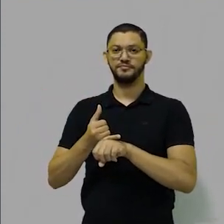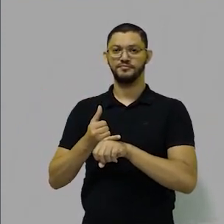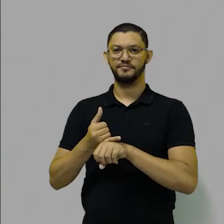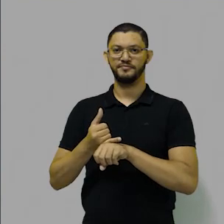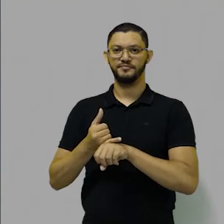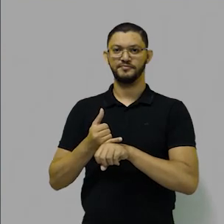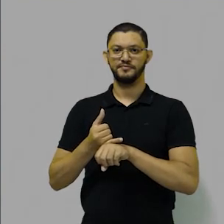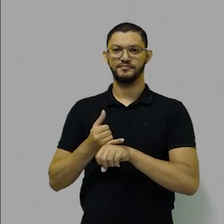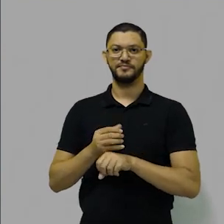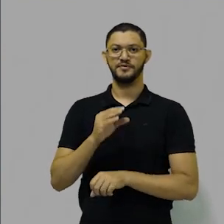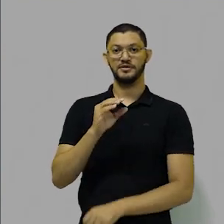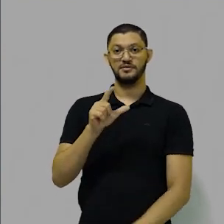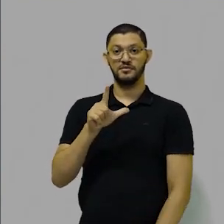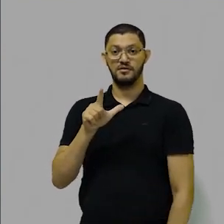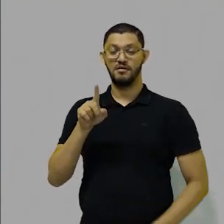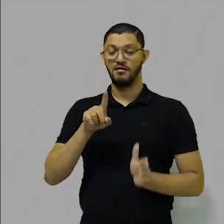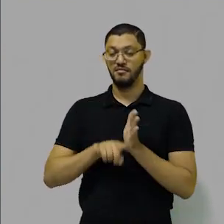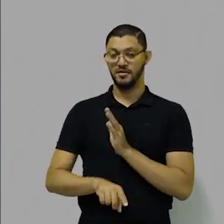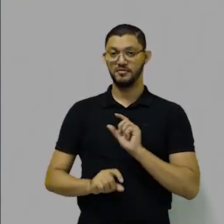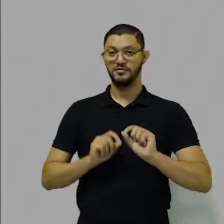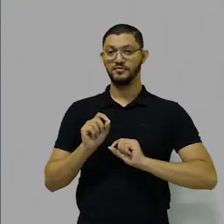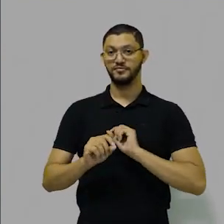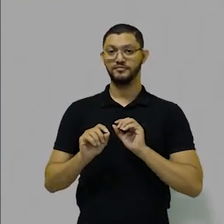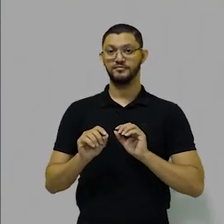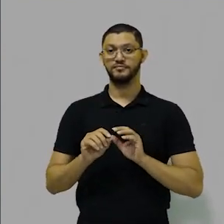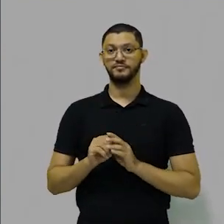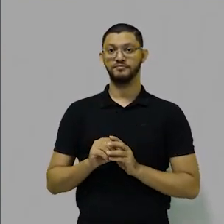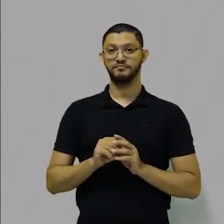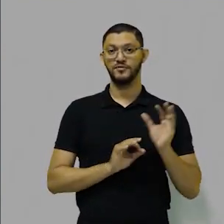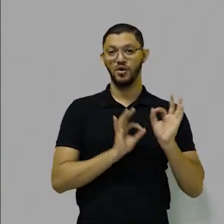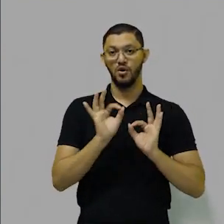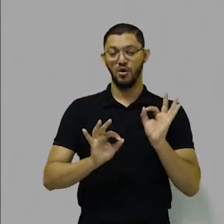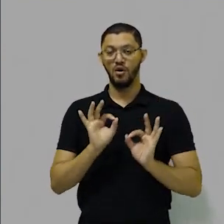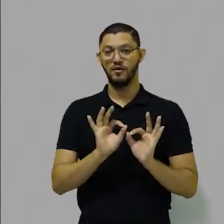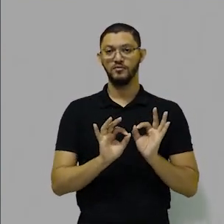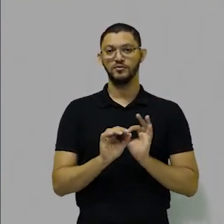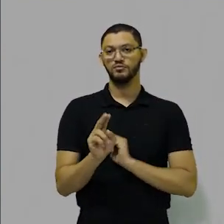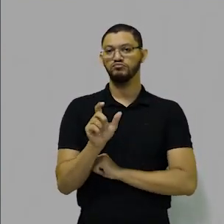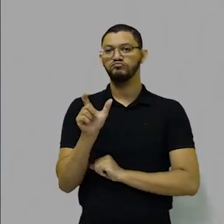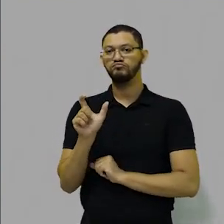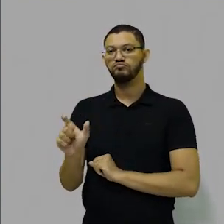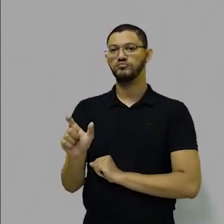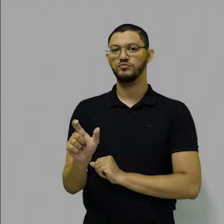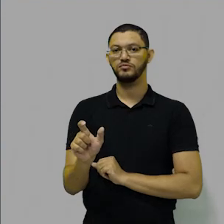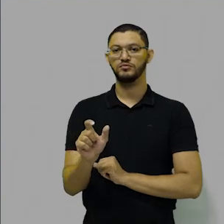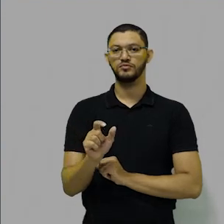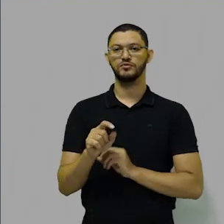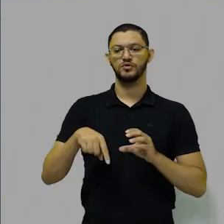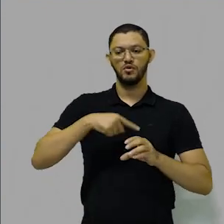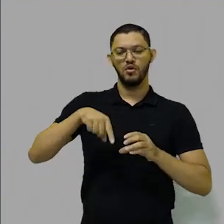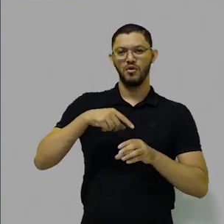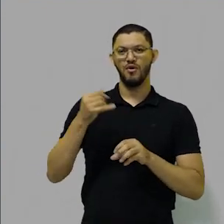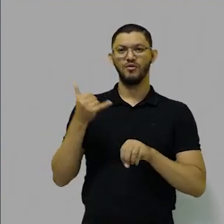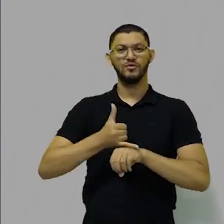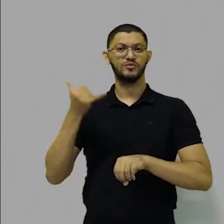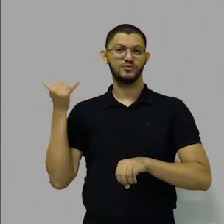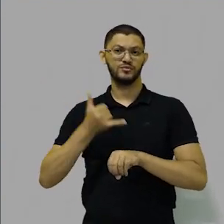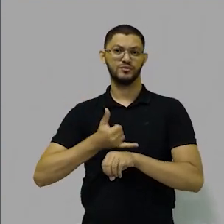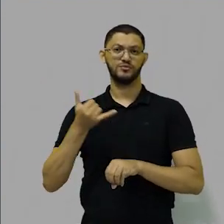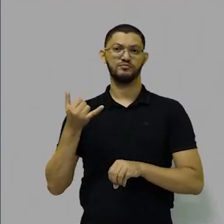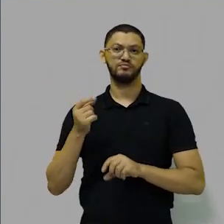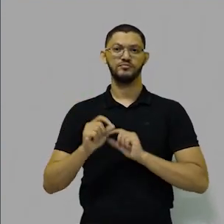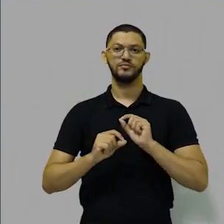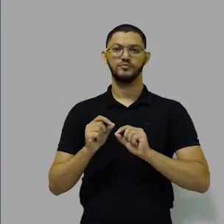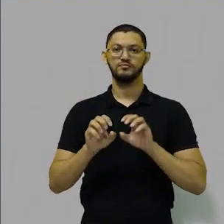cloreto, Cl-. Os compostos assim formados são denominados compostos iônicos e